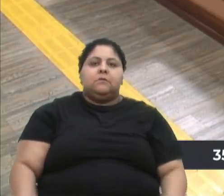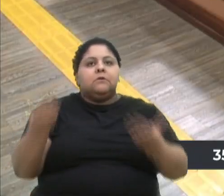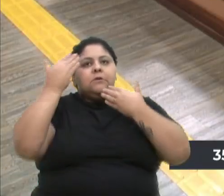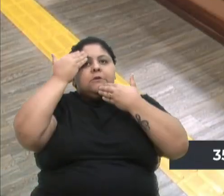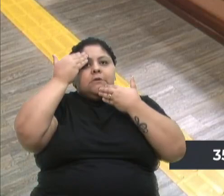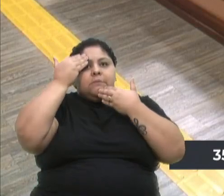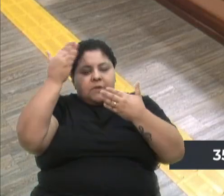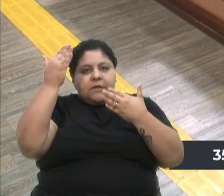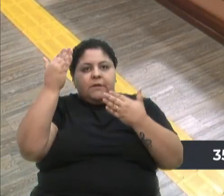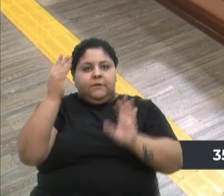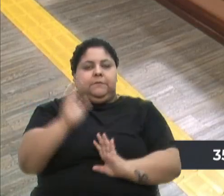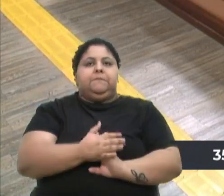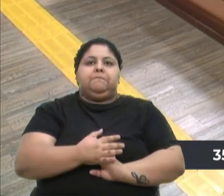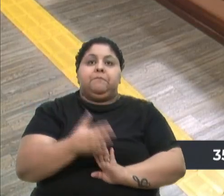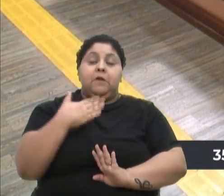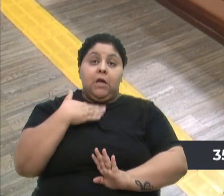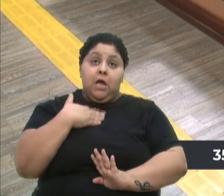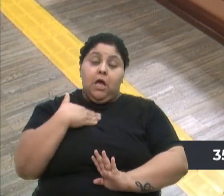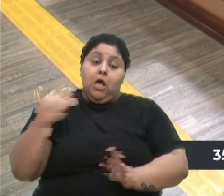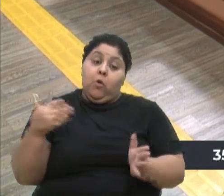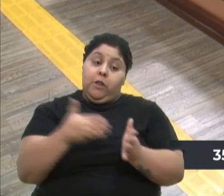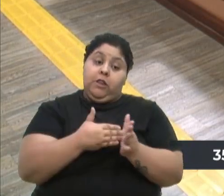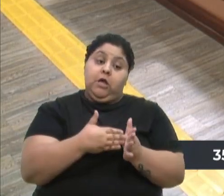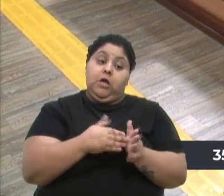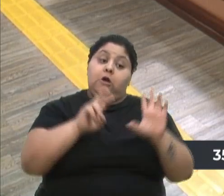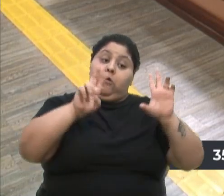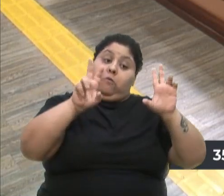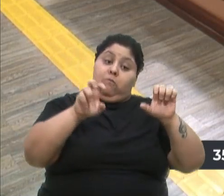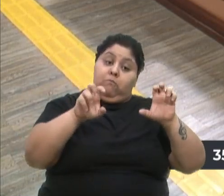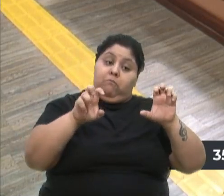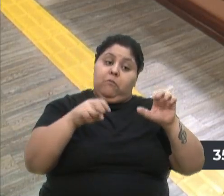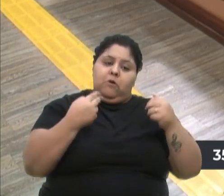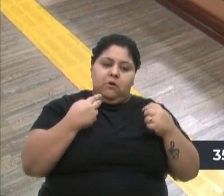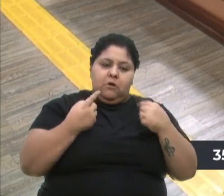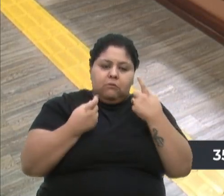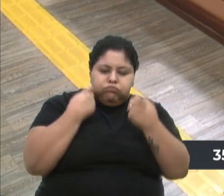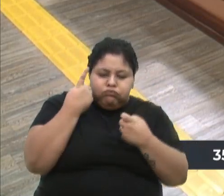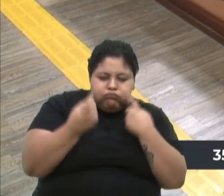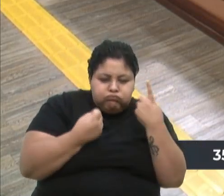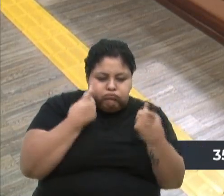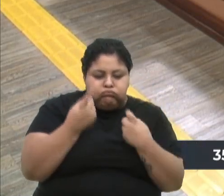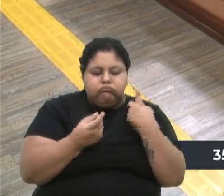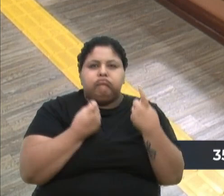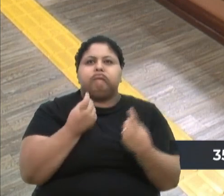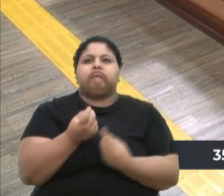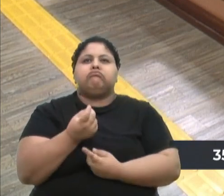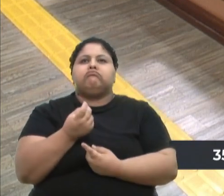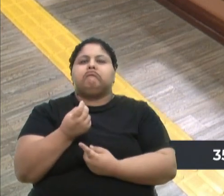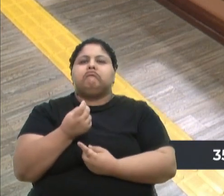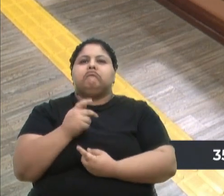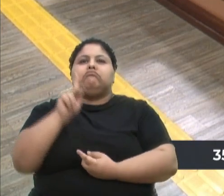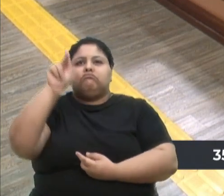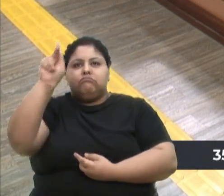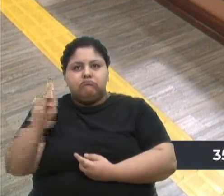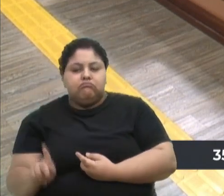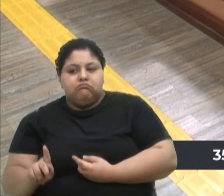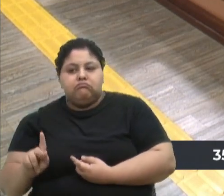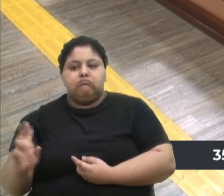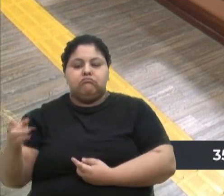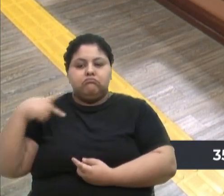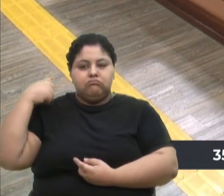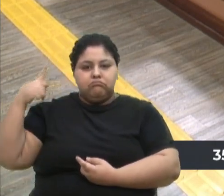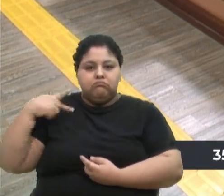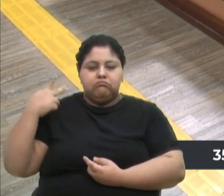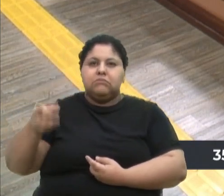Rafael. Eu até trouxe o tema muito preocupado com as pessoas, vereador Alberto, que